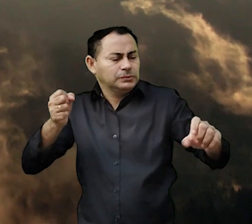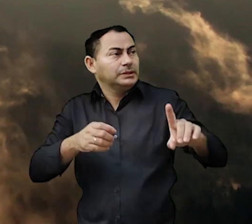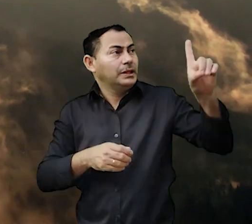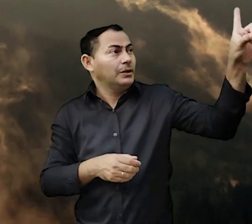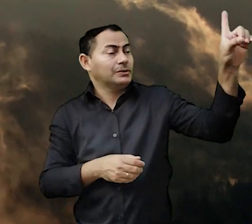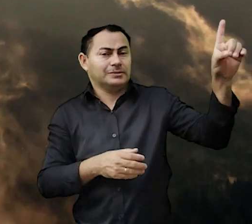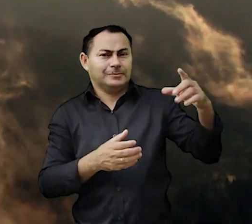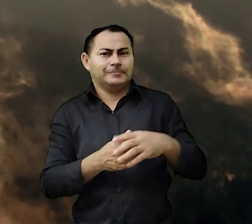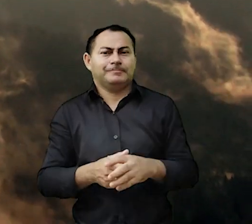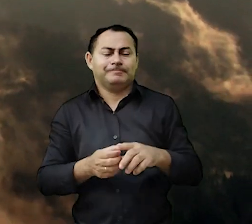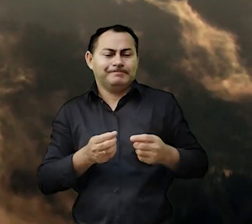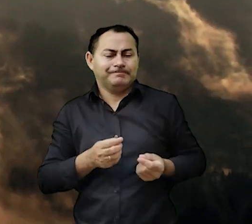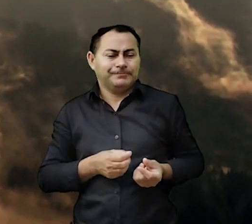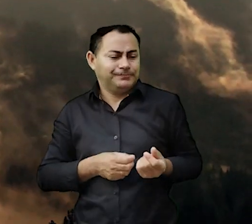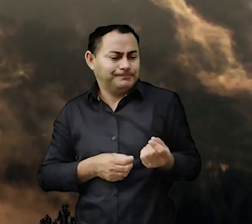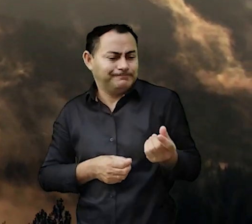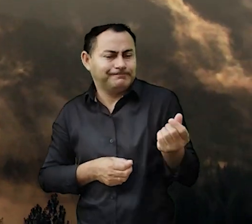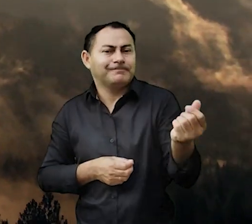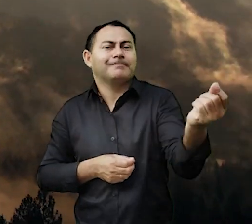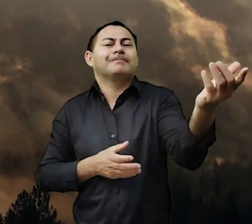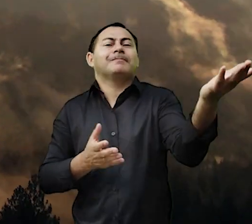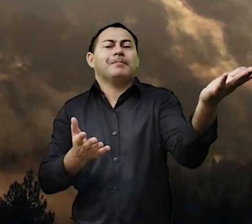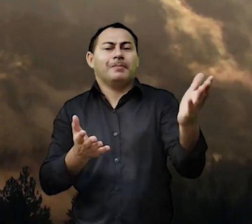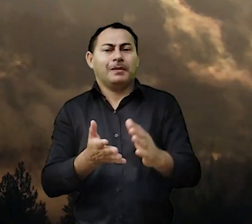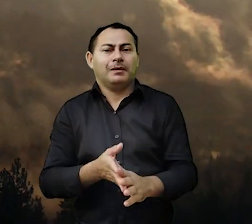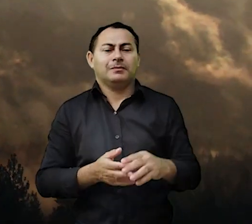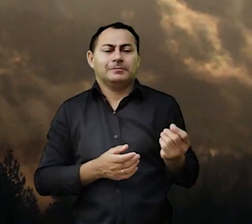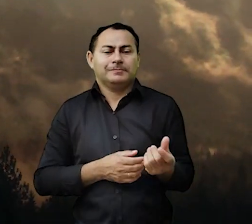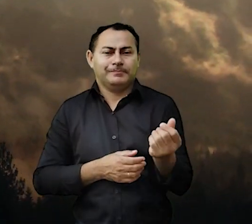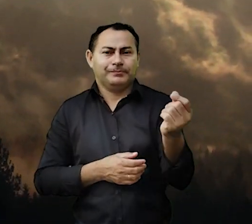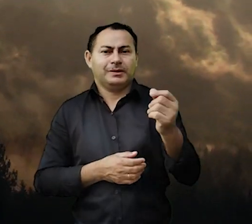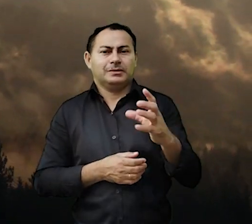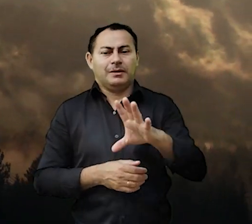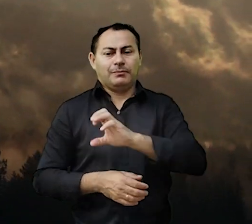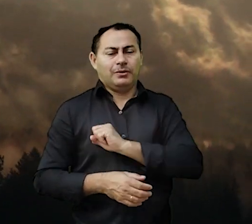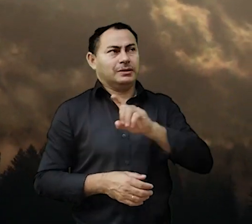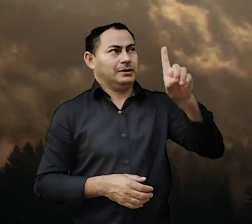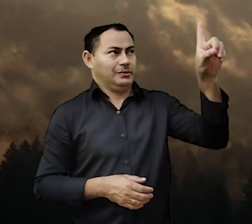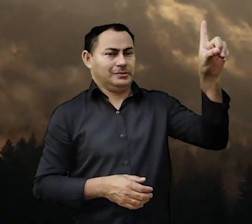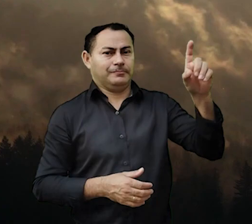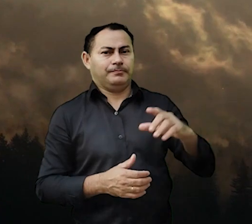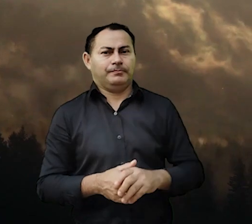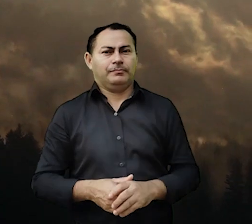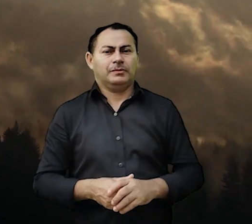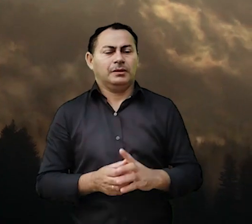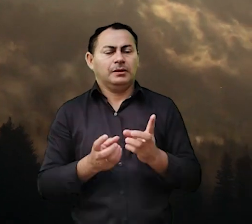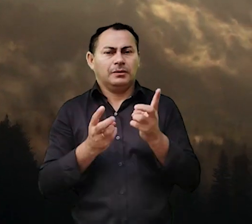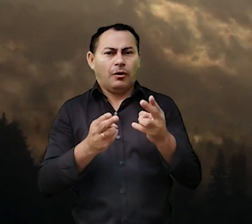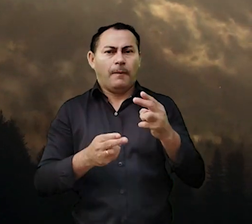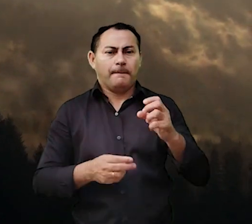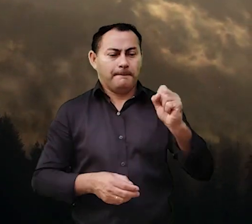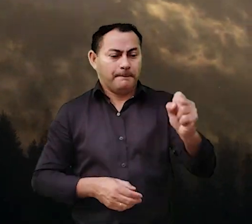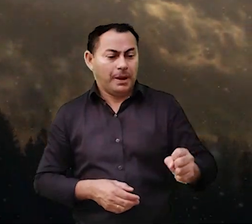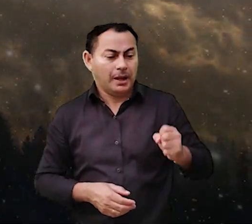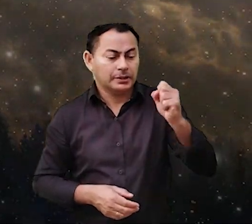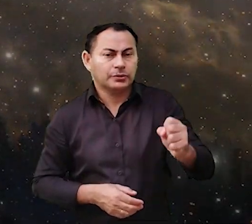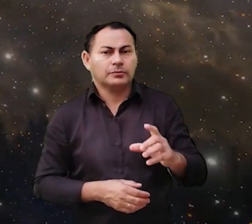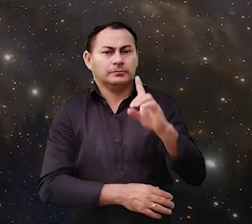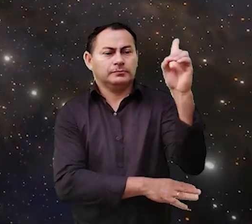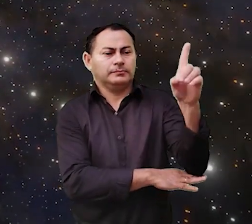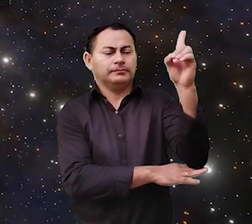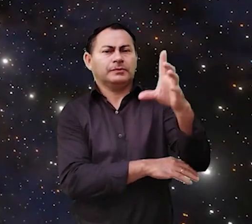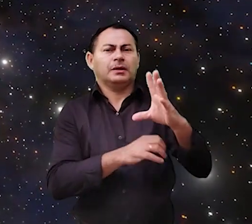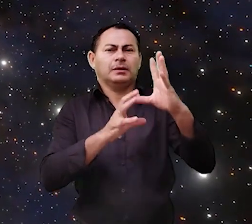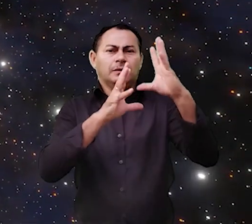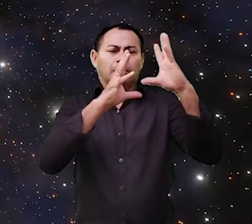infinita, infinita e infinita. Como pastor, Davi